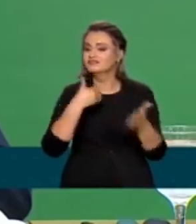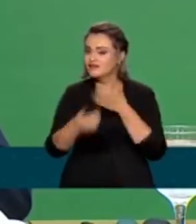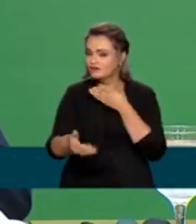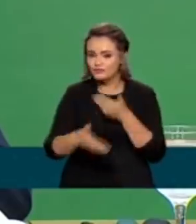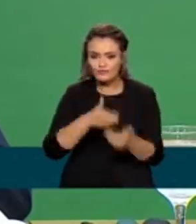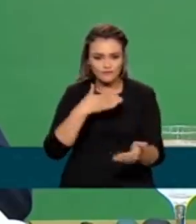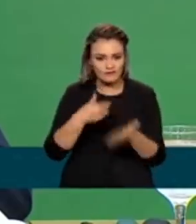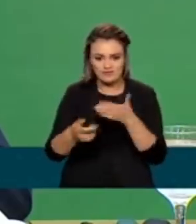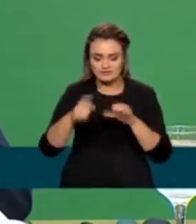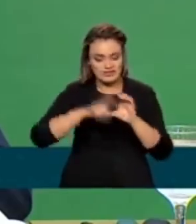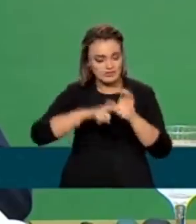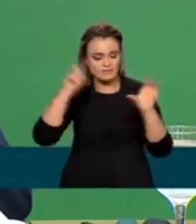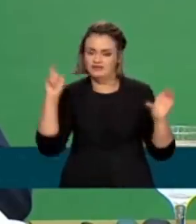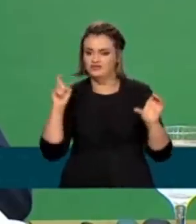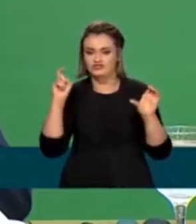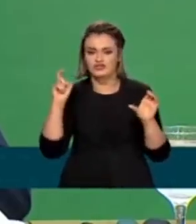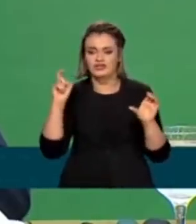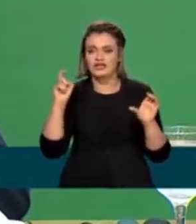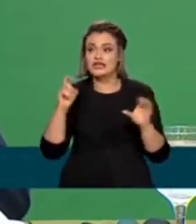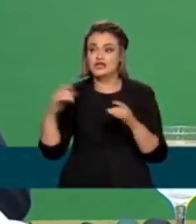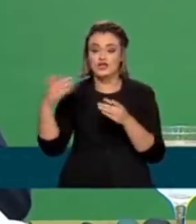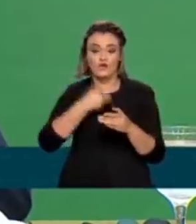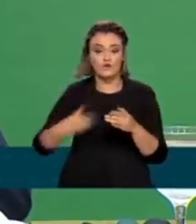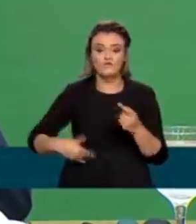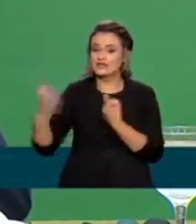independente e que não sofre interferências do governo.